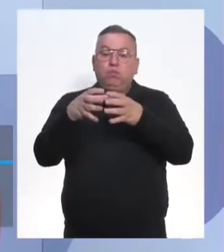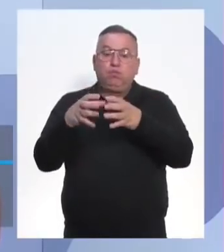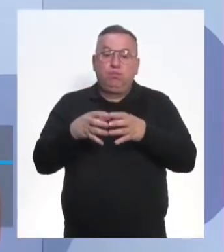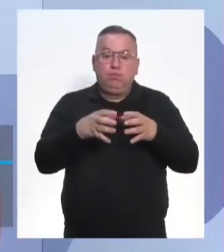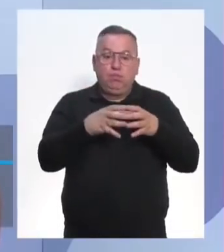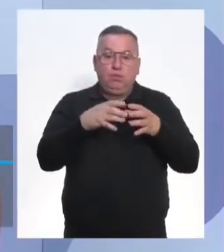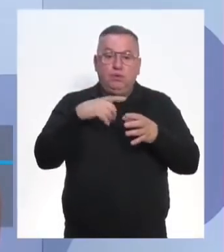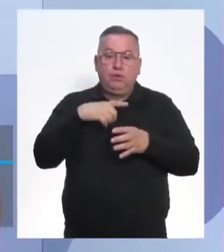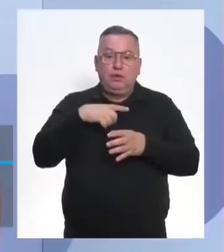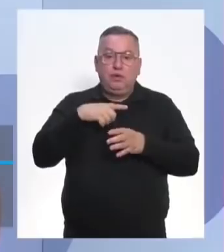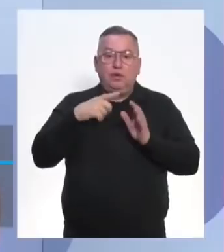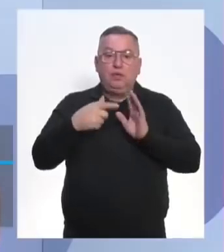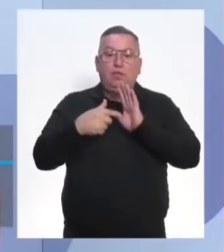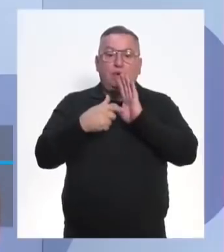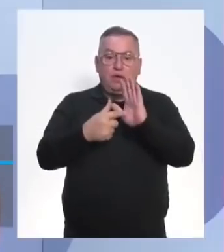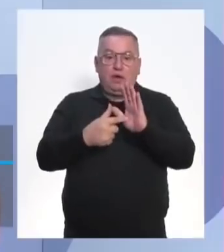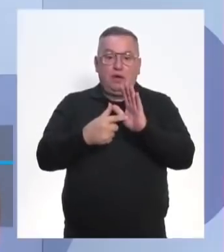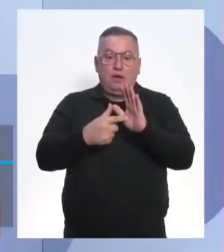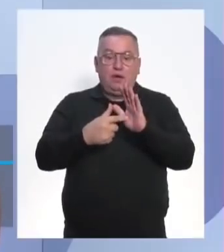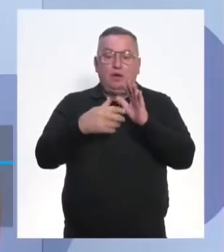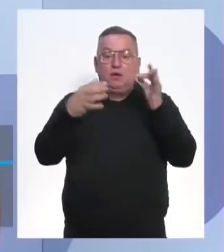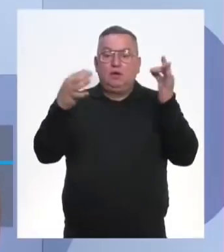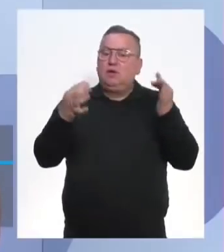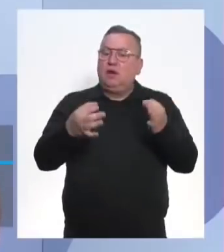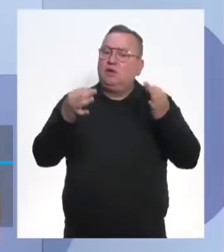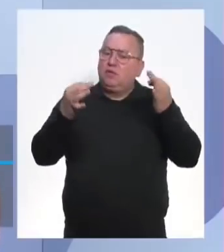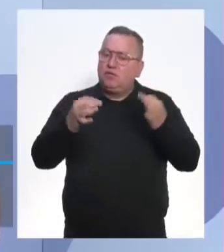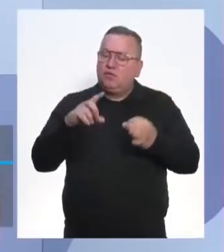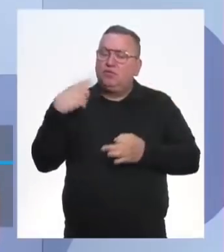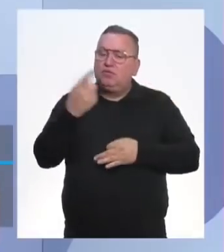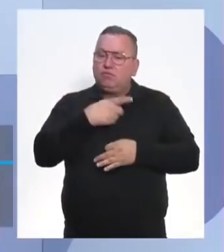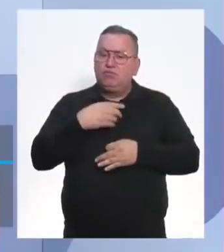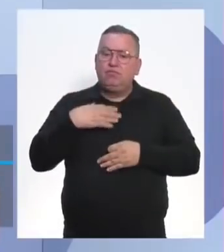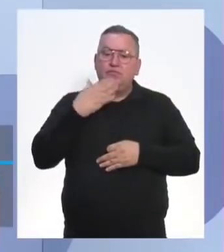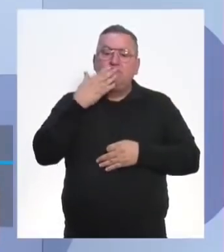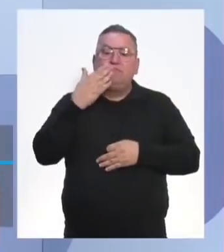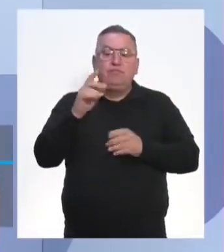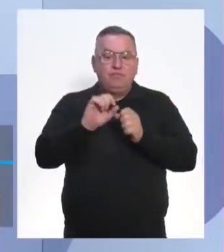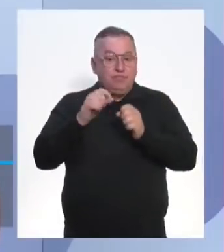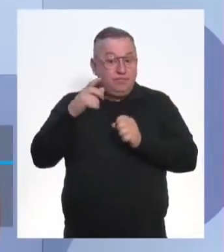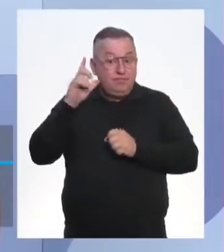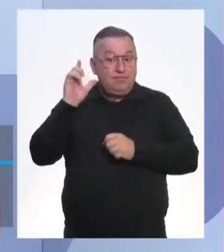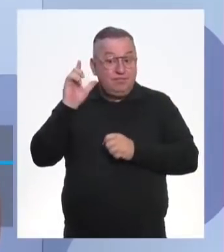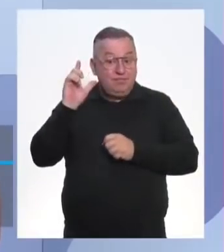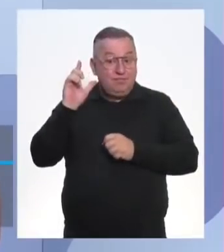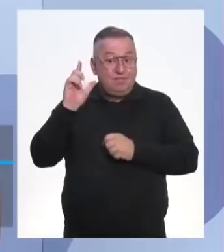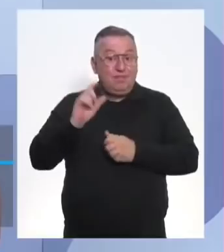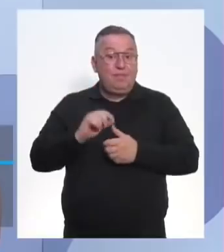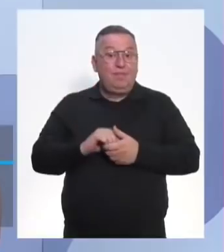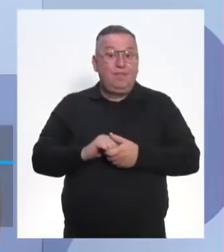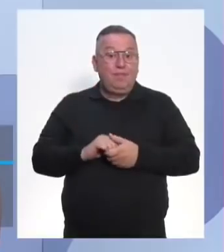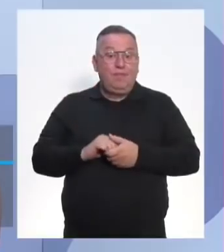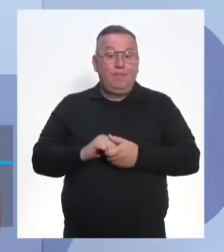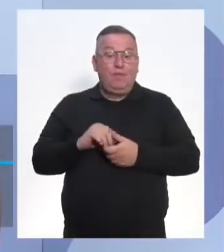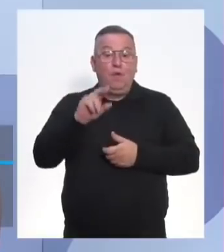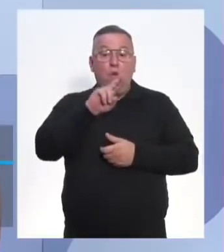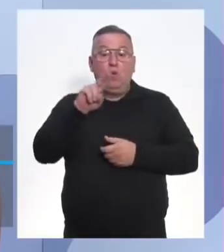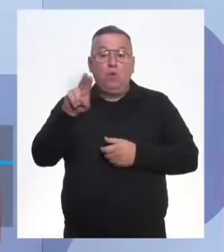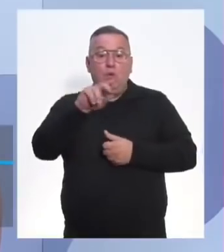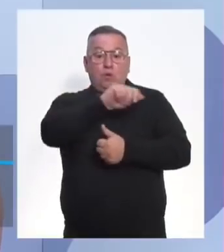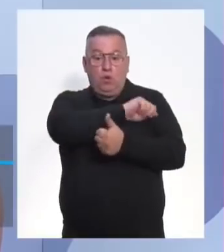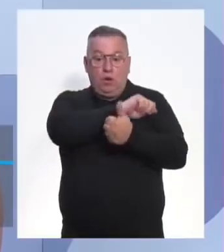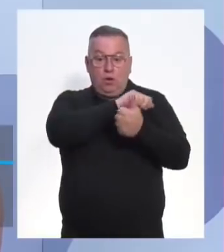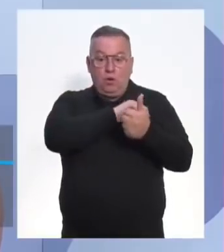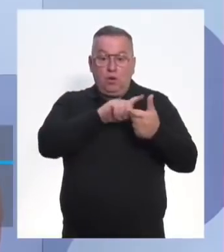gente precisa dessas identificações direitinho do jeito que a gente passou para vocês ontem. O nome do aluno,